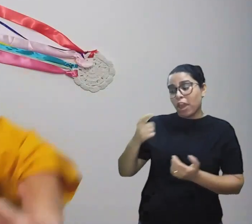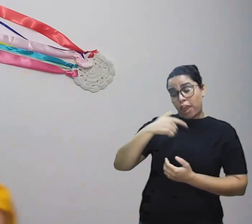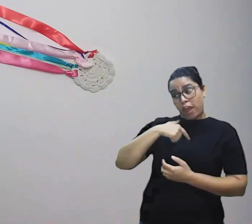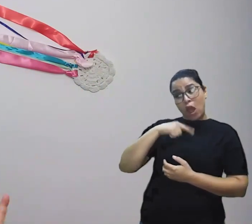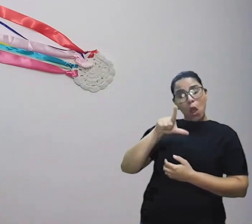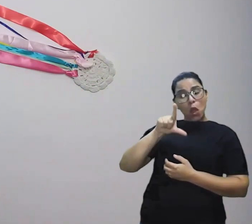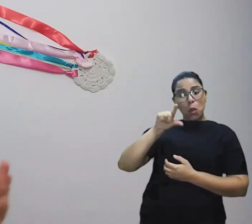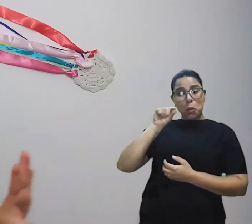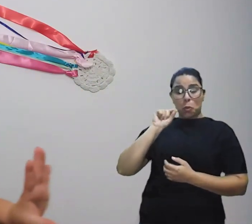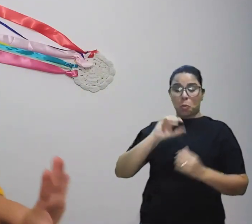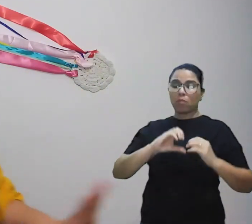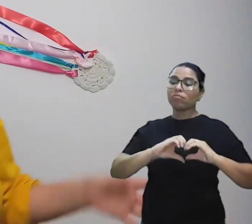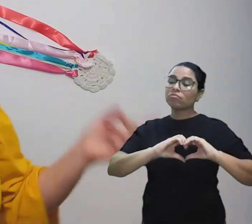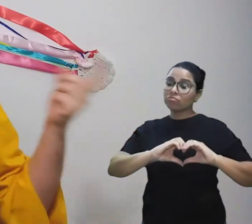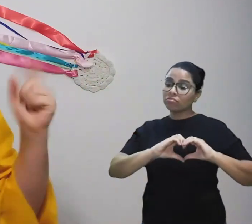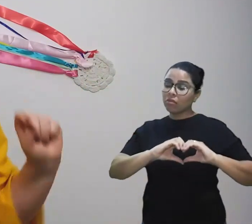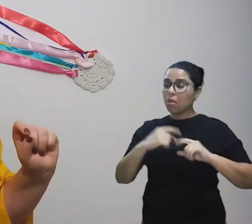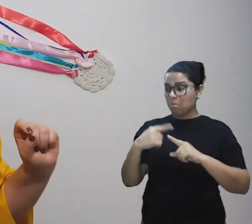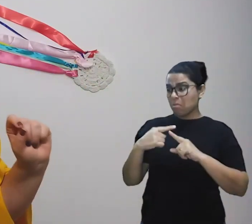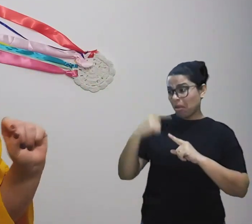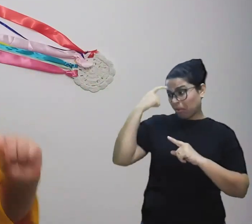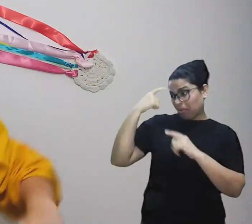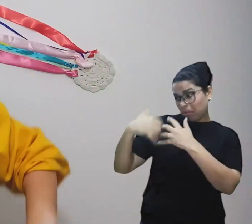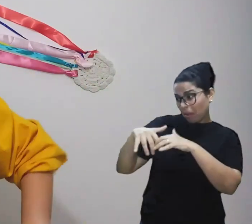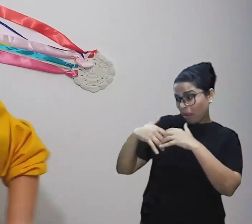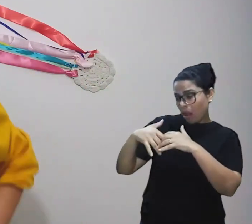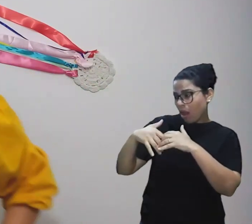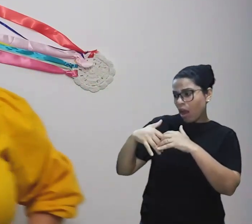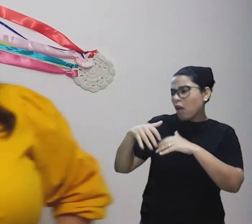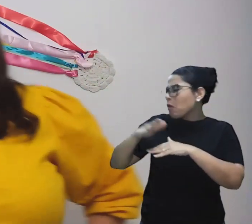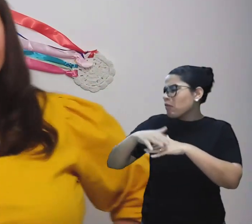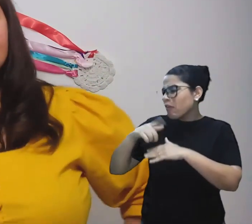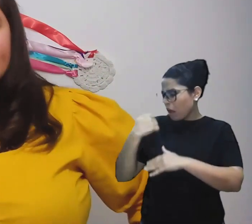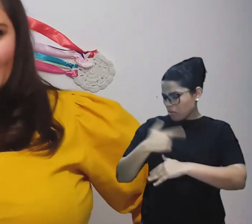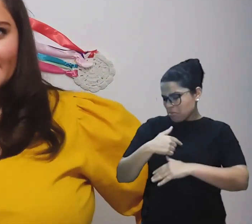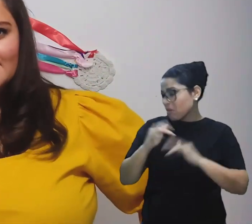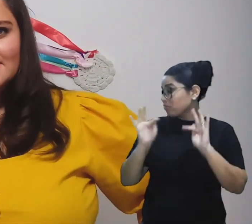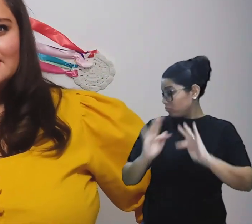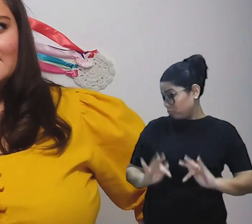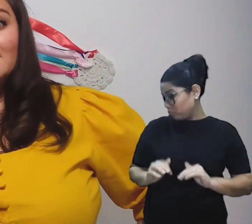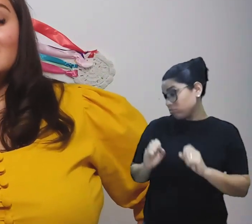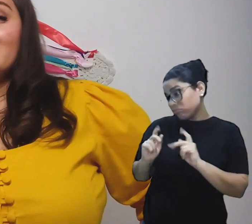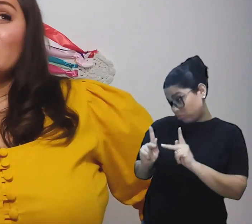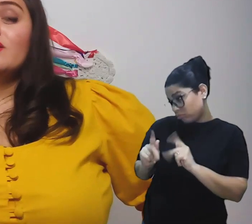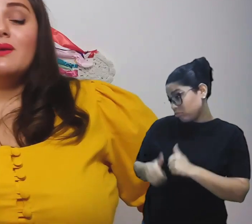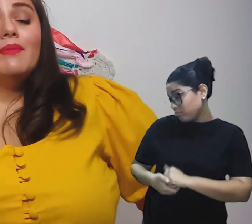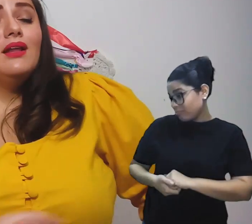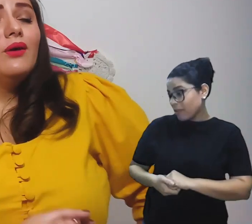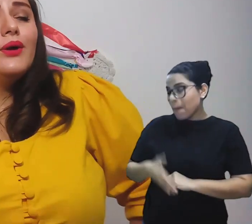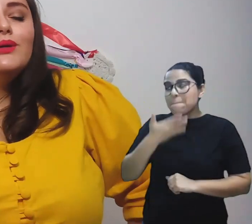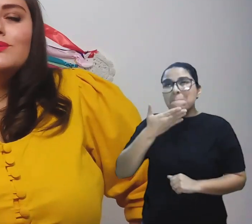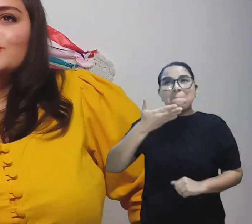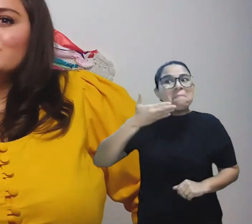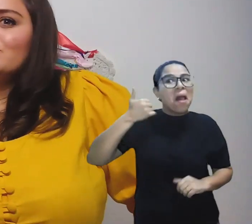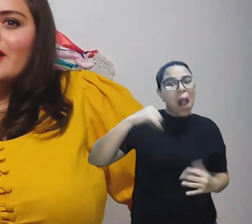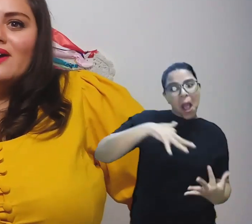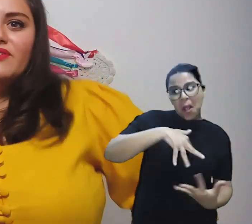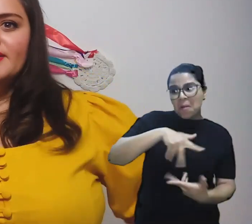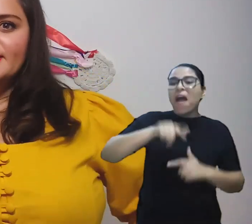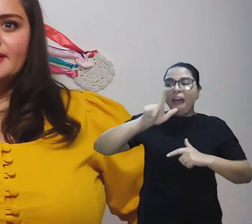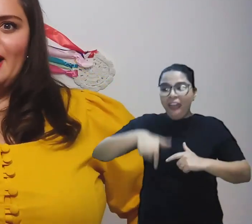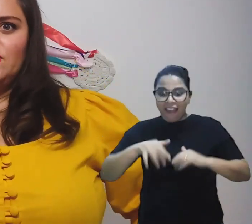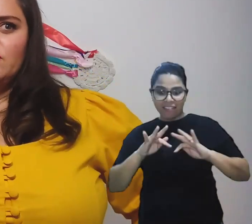pois eu prefiro o coração, porque o cérebro não faz a gente feliz, tá? E a coisa melhor do mundo